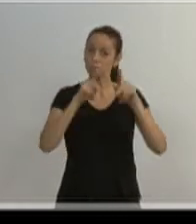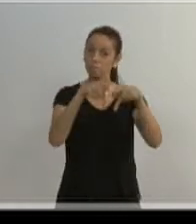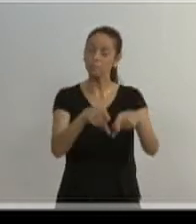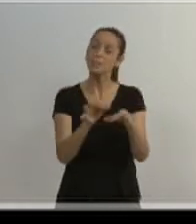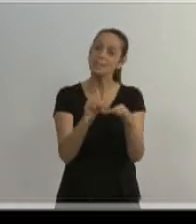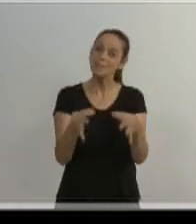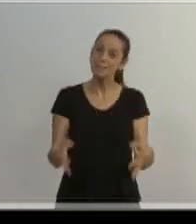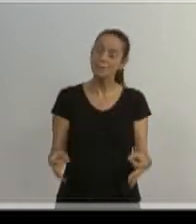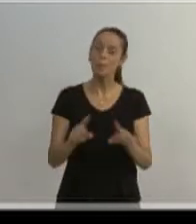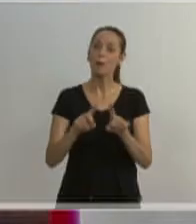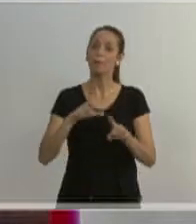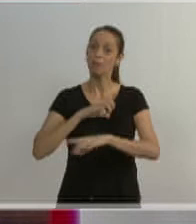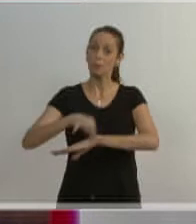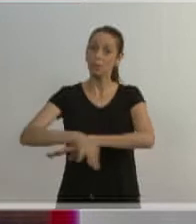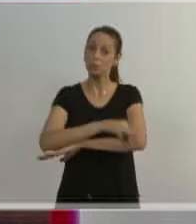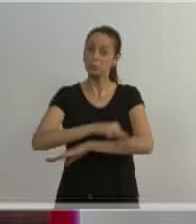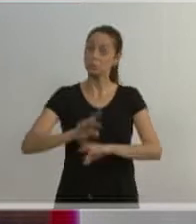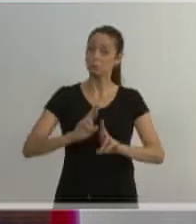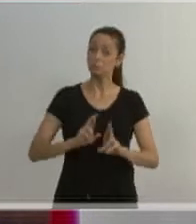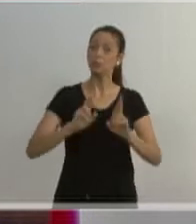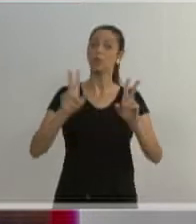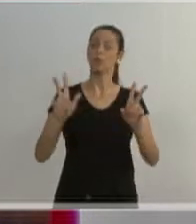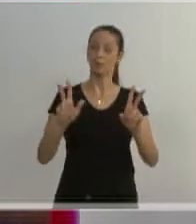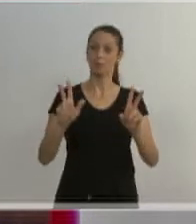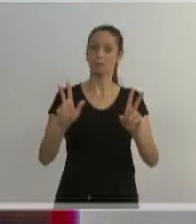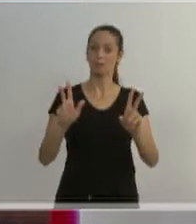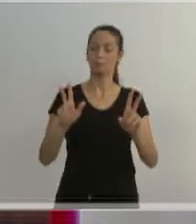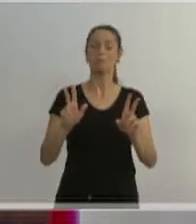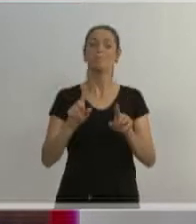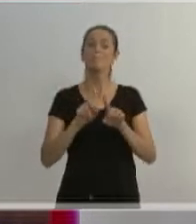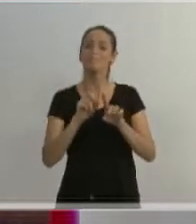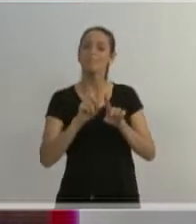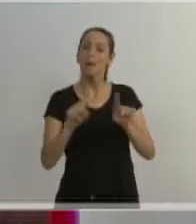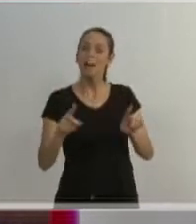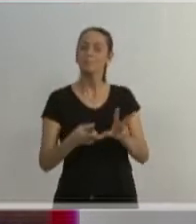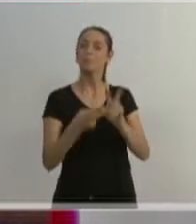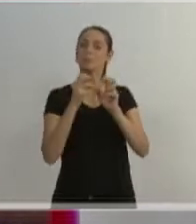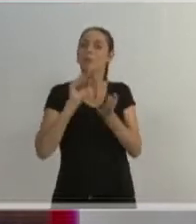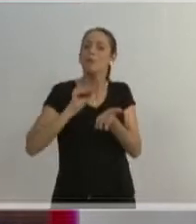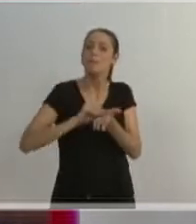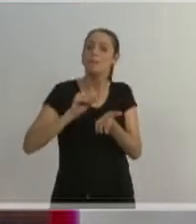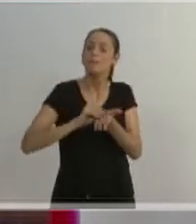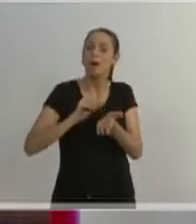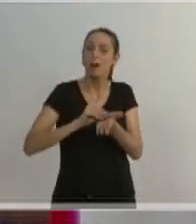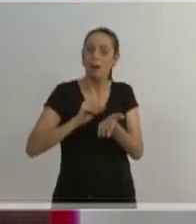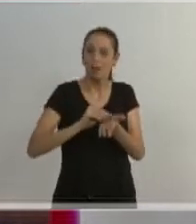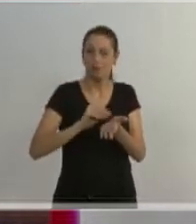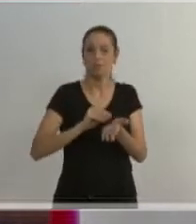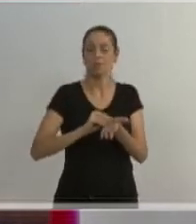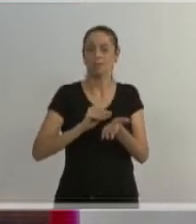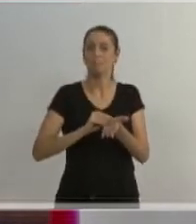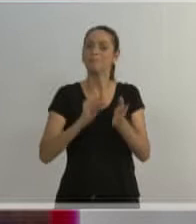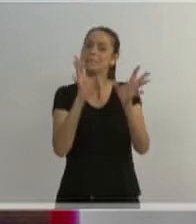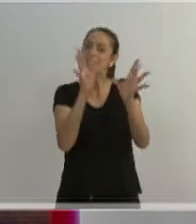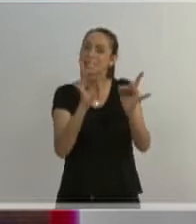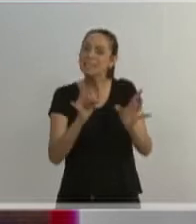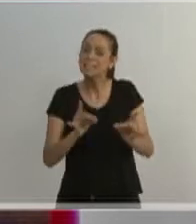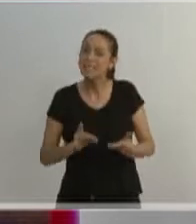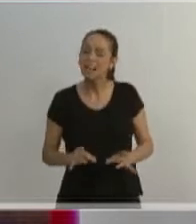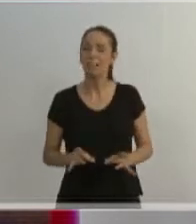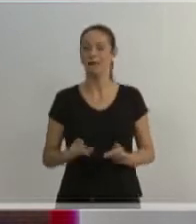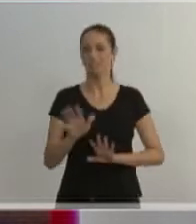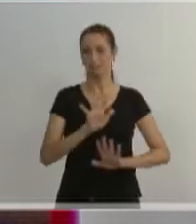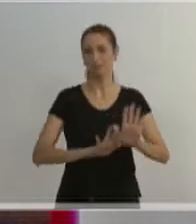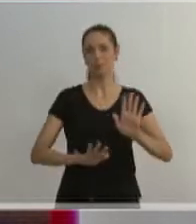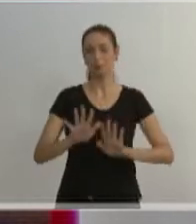arquitetônico que eu acho que talvez faltou um pouquinho de cuidado de novo com a limitação dos recursos e